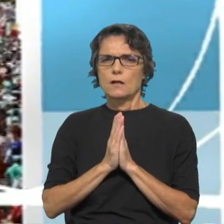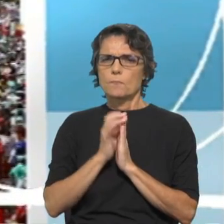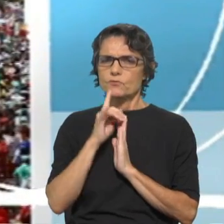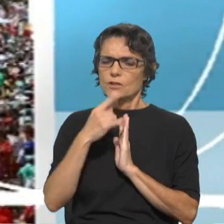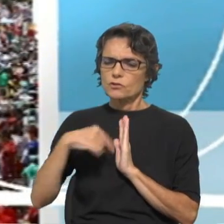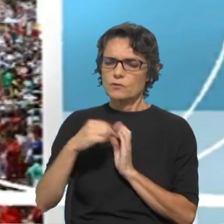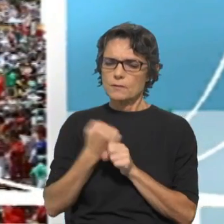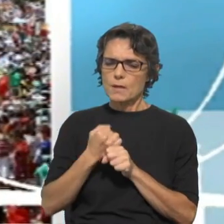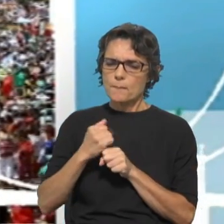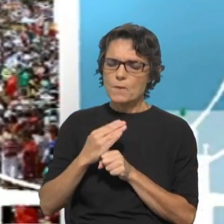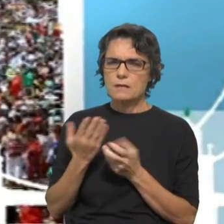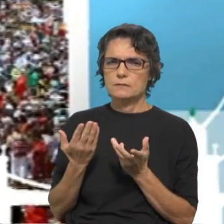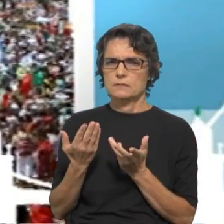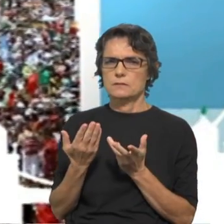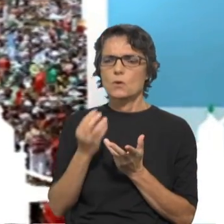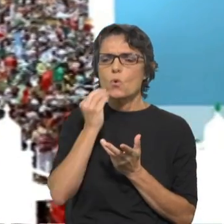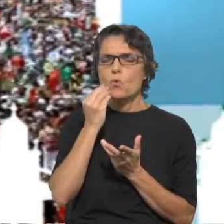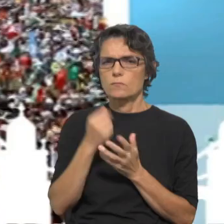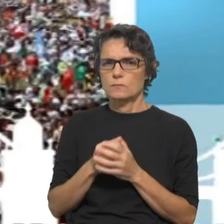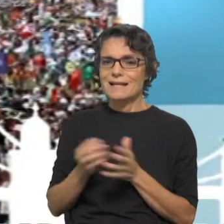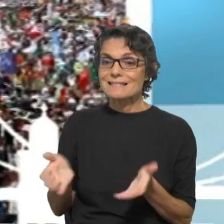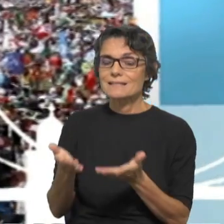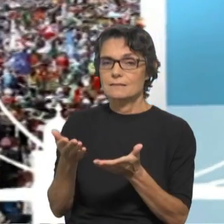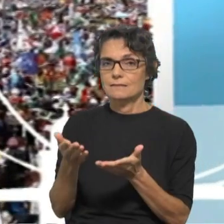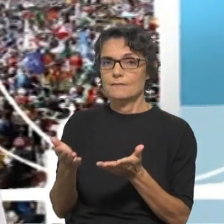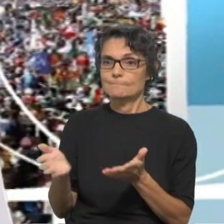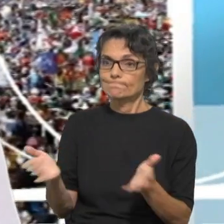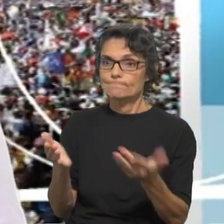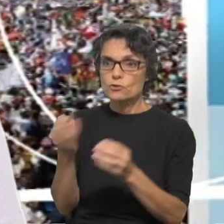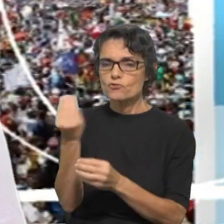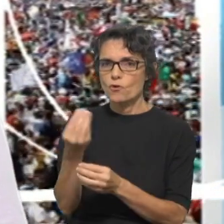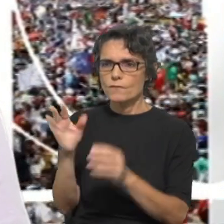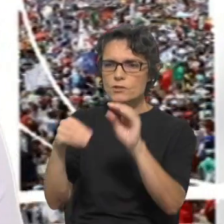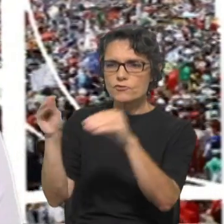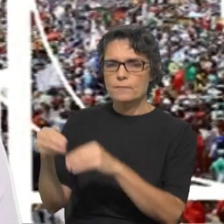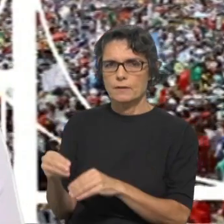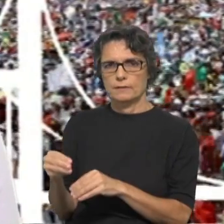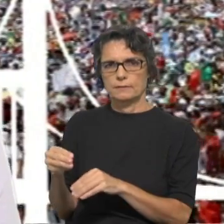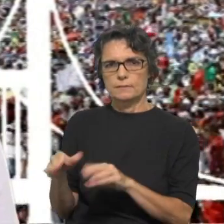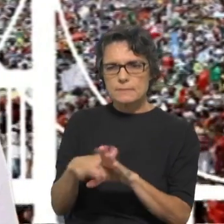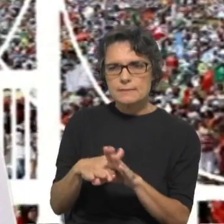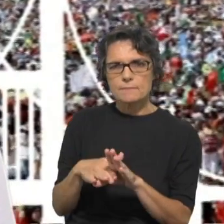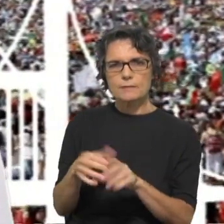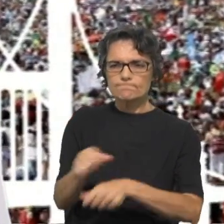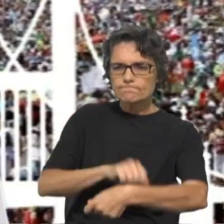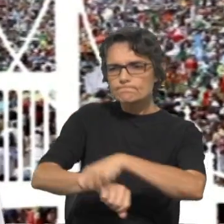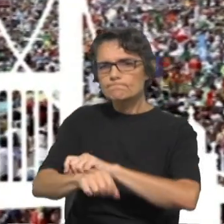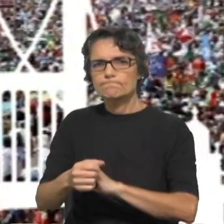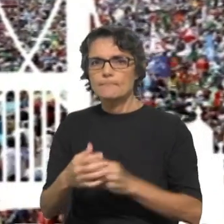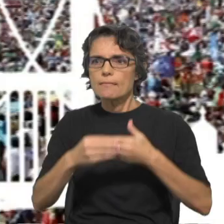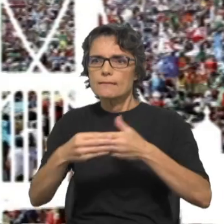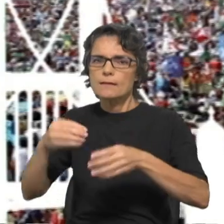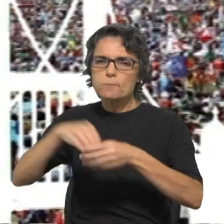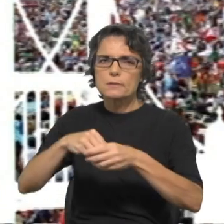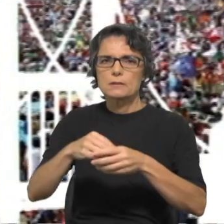é incentivar os jovens a participar, a estarem ativos e serem membros movimentadores e líderes dentro das